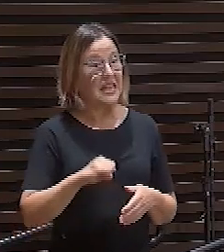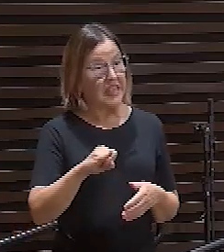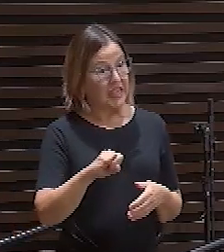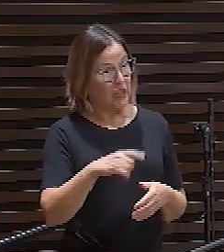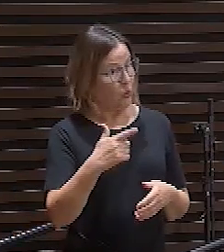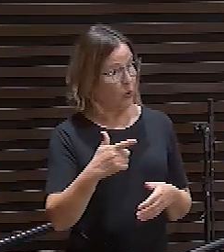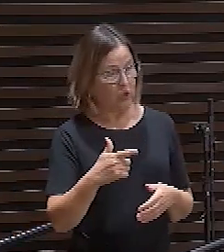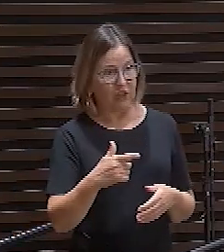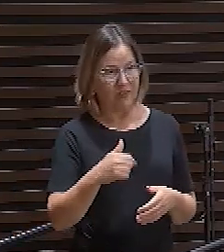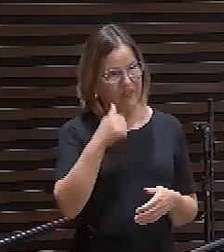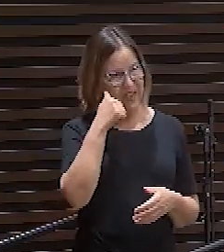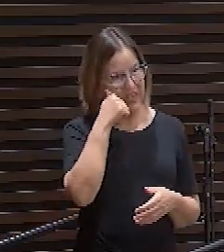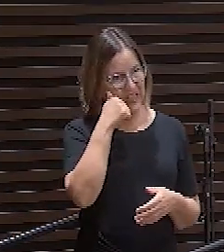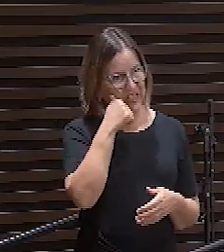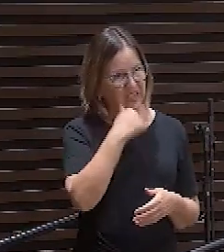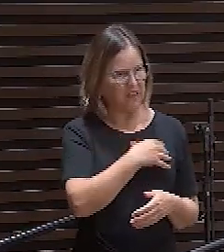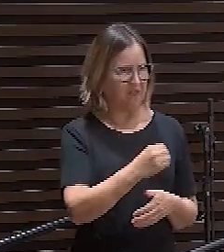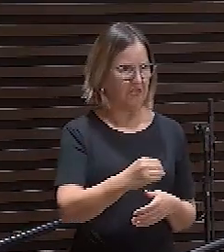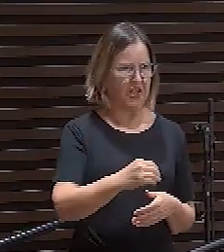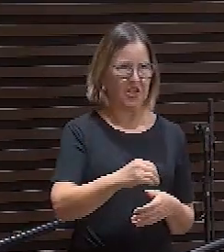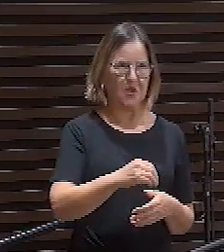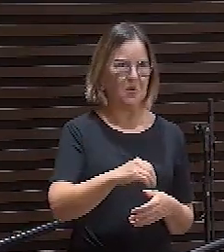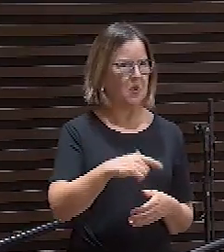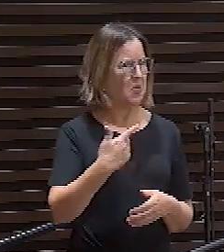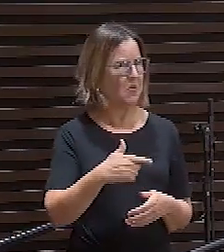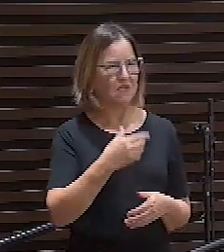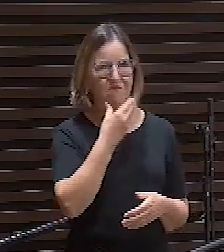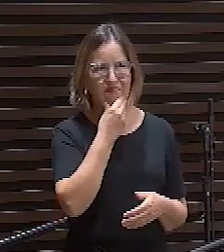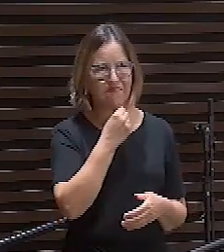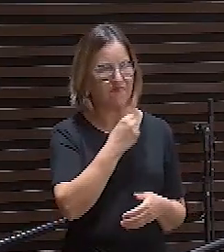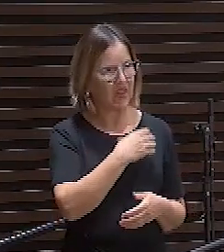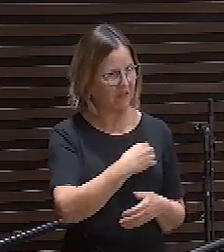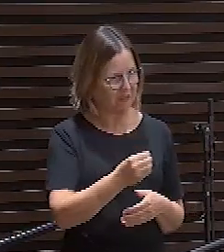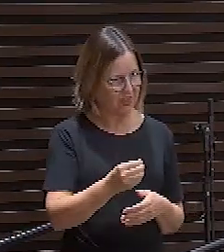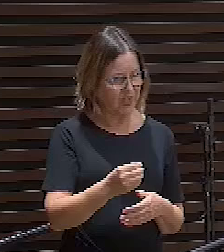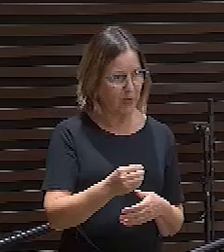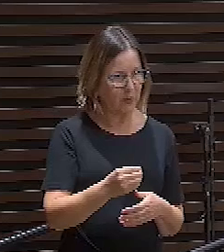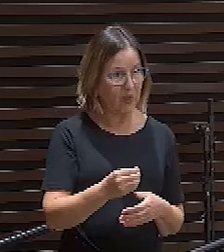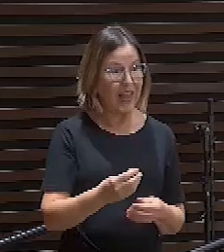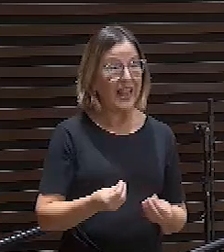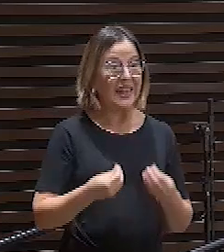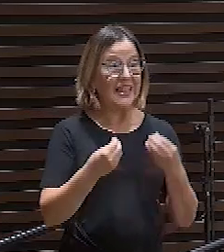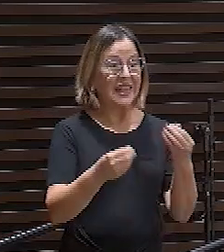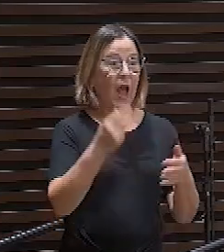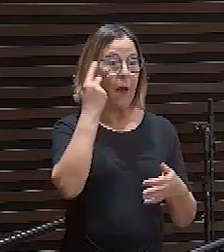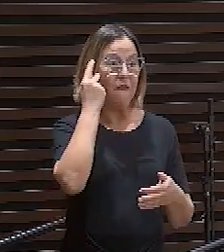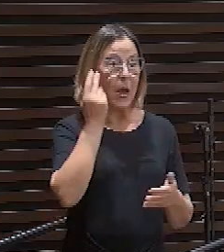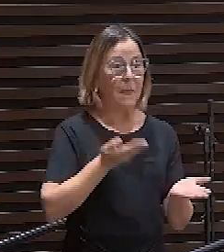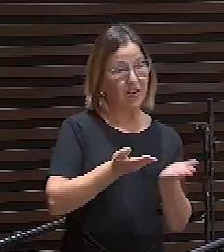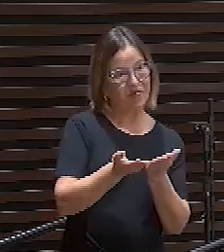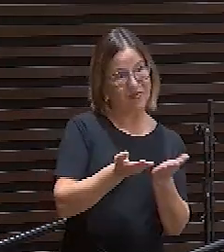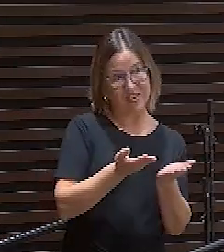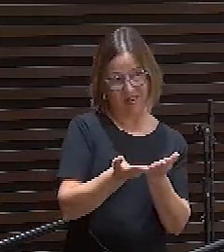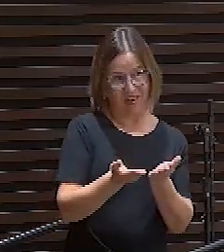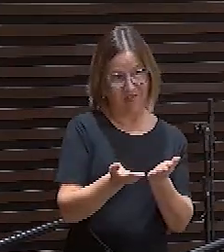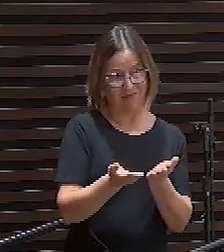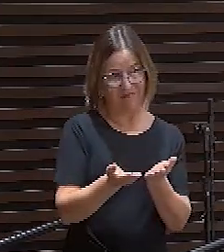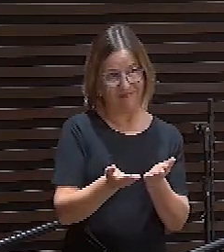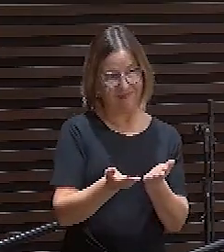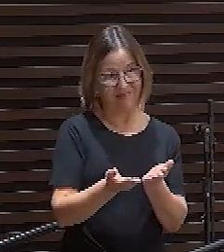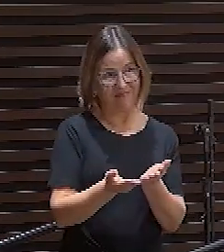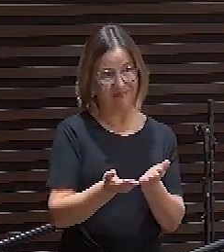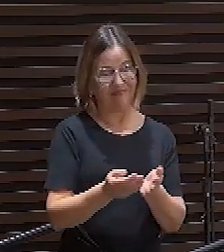mais chegado da família, mais favorecido, ou um parente distante, tá?